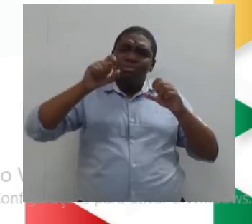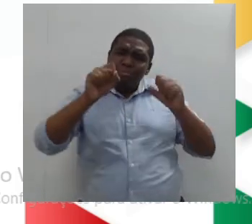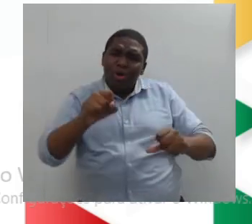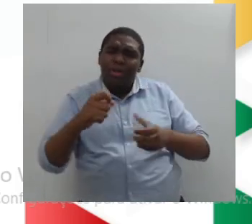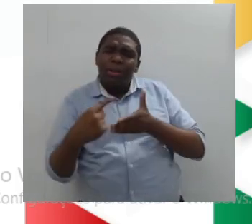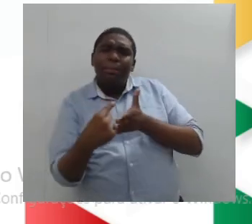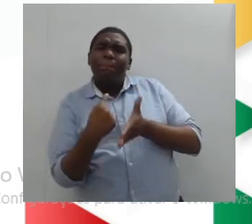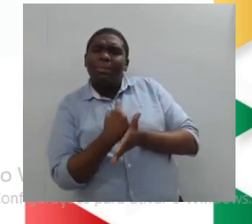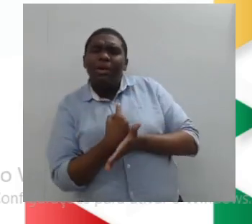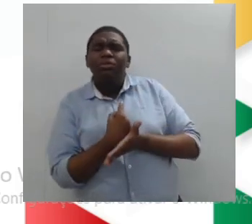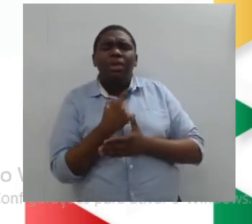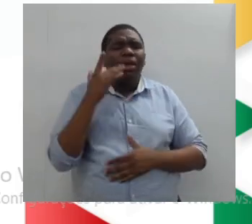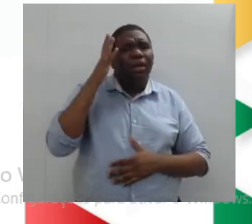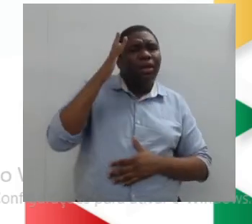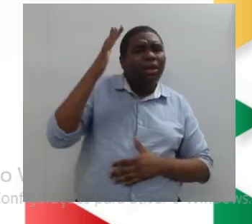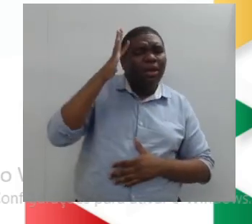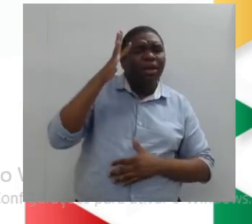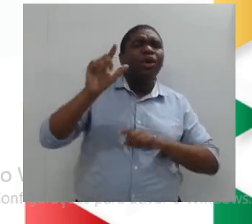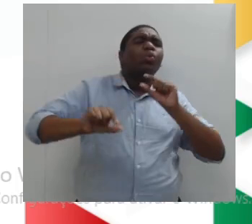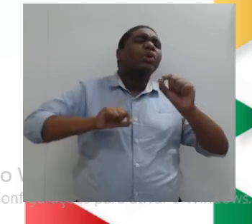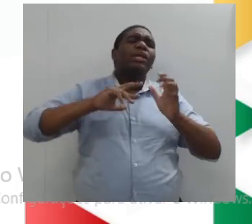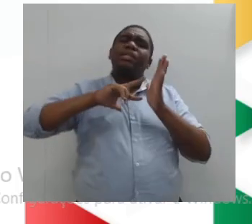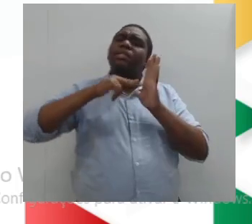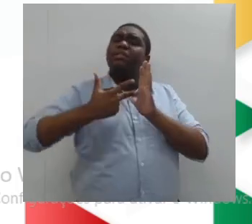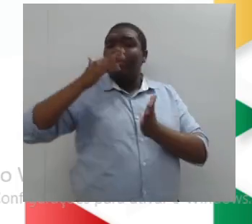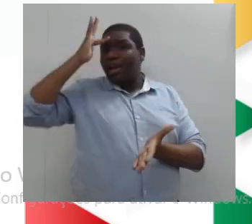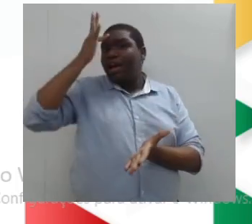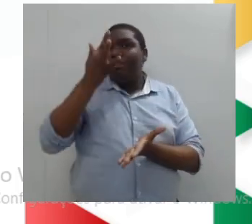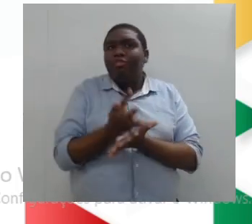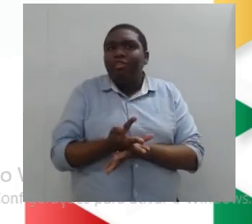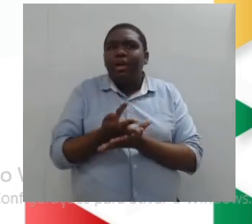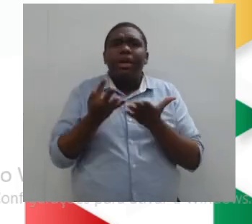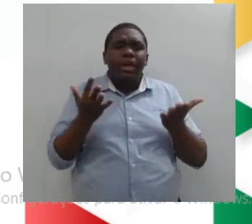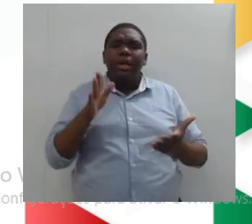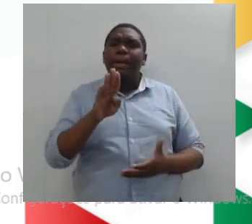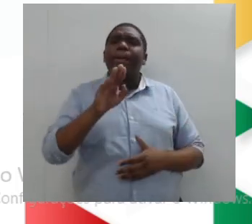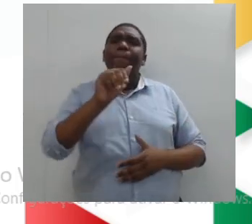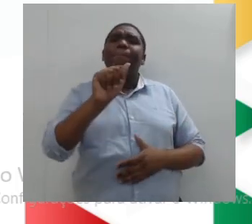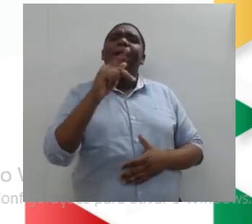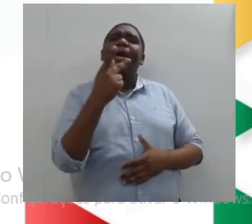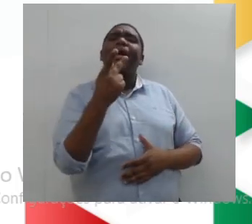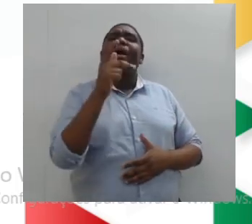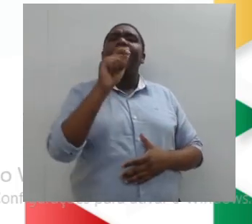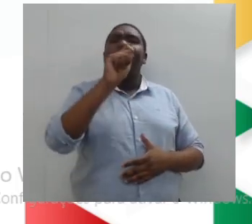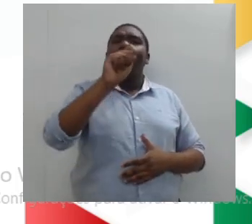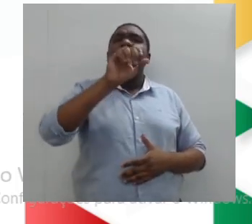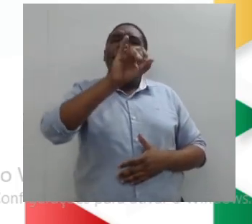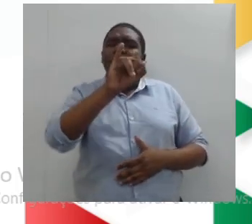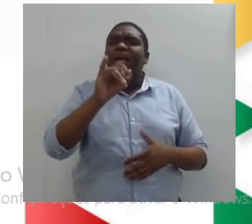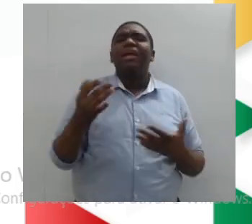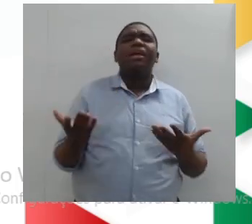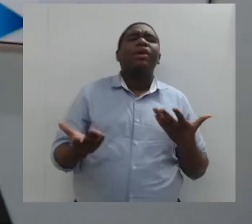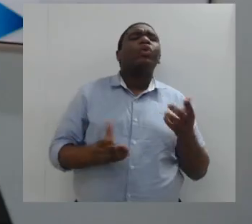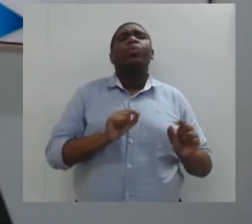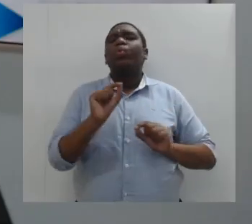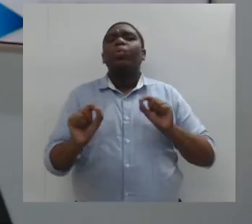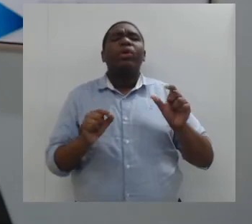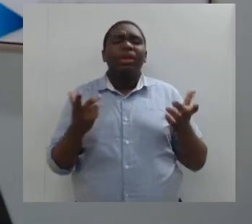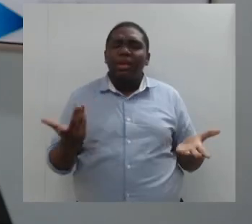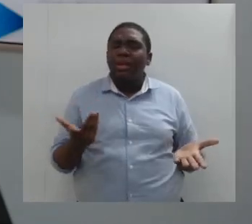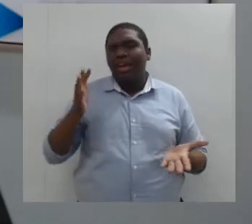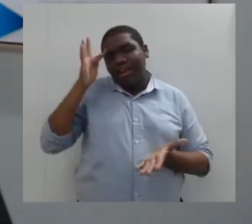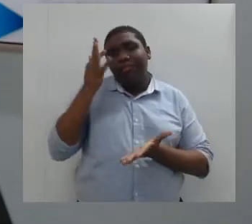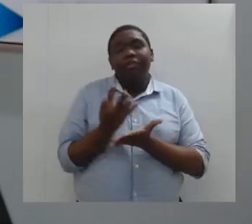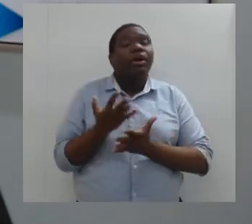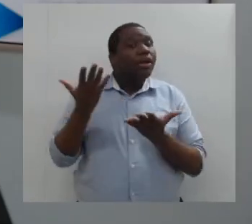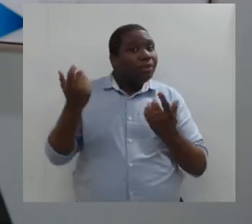o que é a fé Bahá'í? Vamos conhecer um pouco sobre essa tradição. Cortando para mim, vamos conhecer agora um